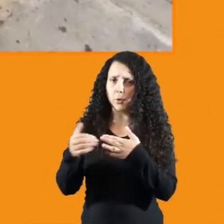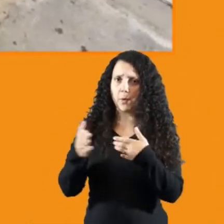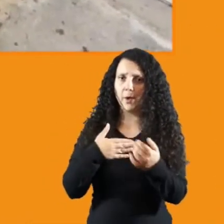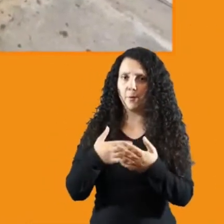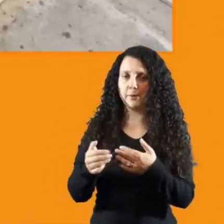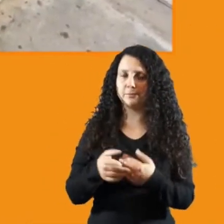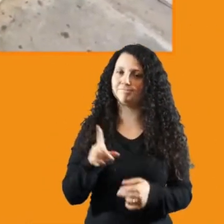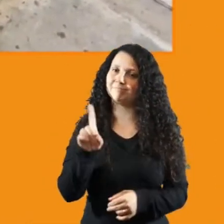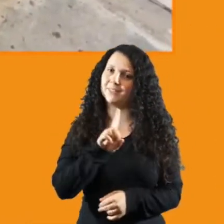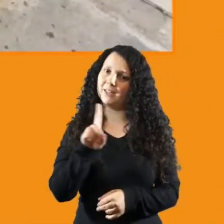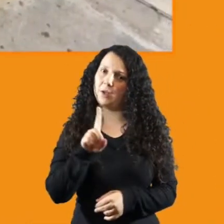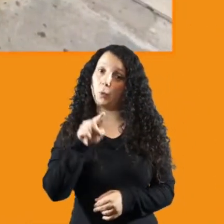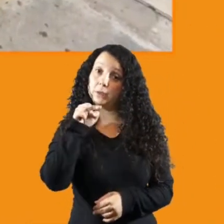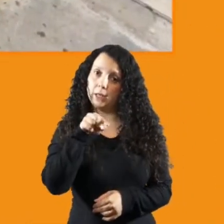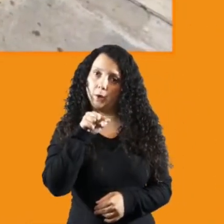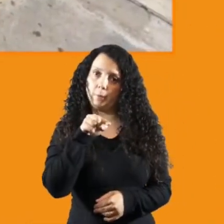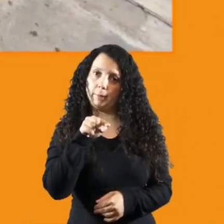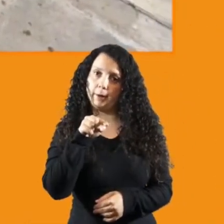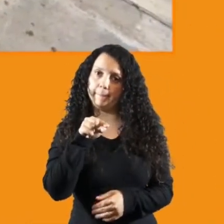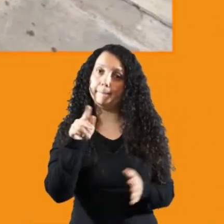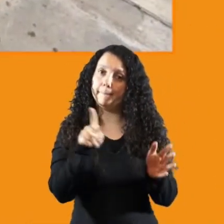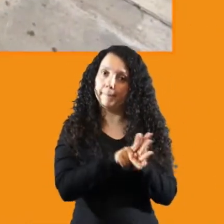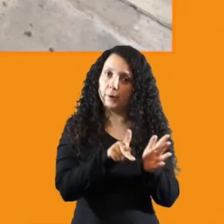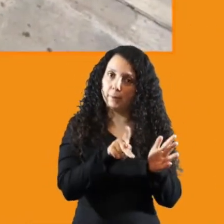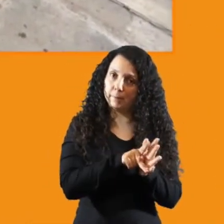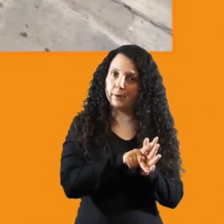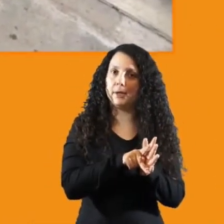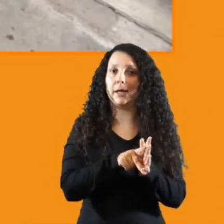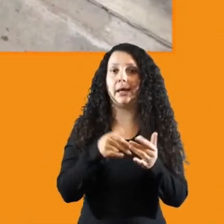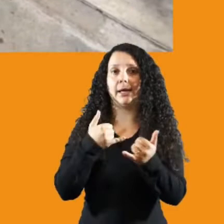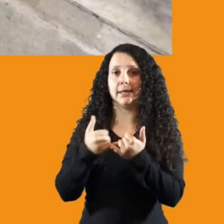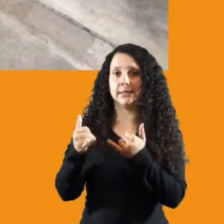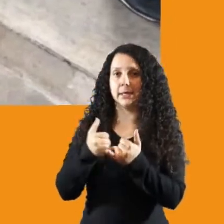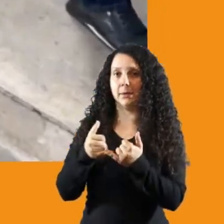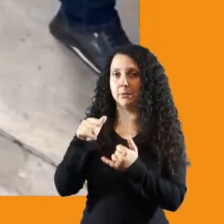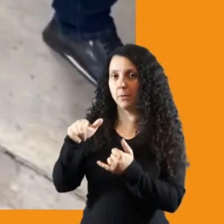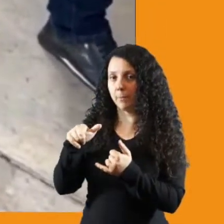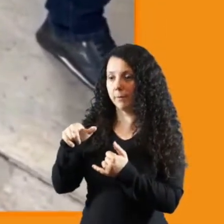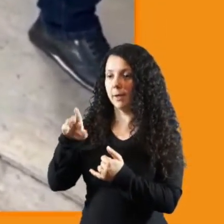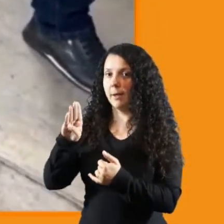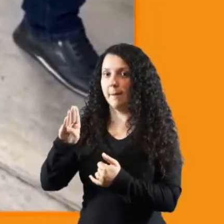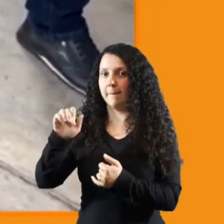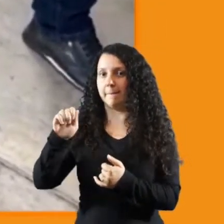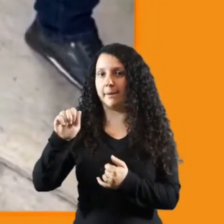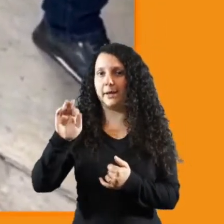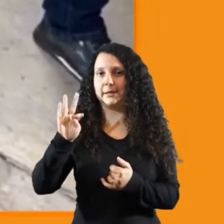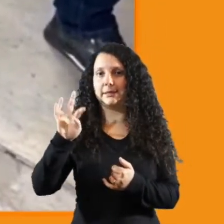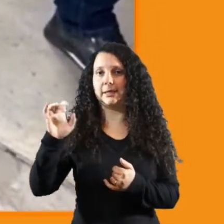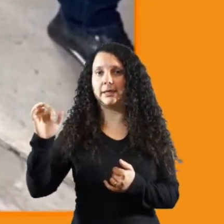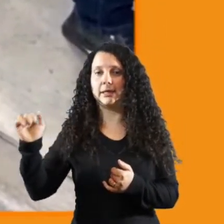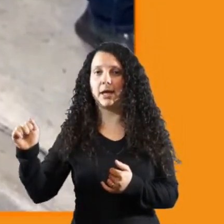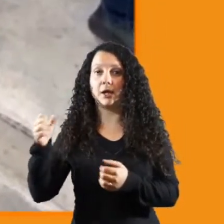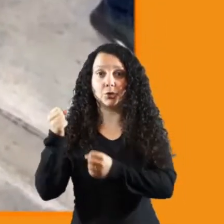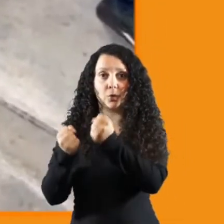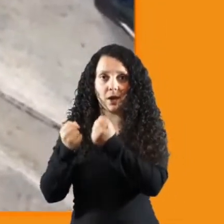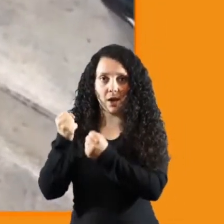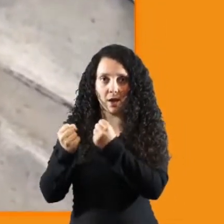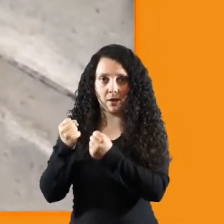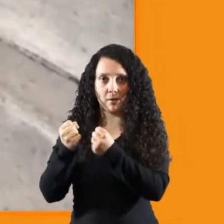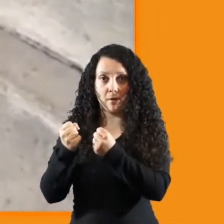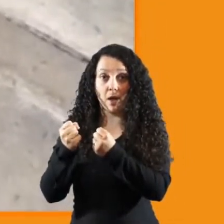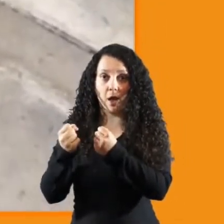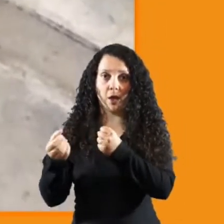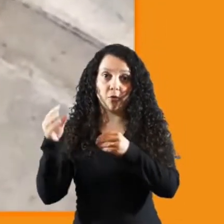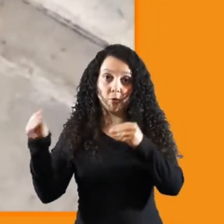não. Né? Nós temos, por exemplo, a bateria automotiva. Muita gente pensa, eu vou colocar um módulo solar e eu vou